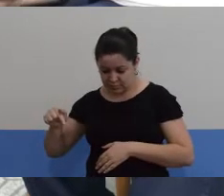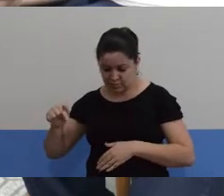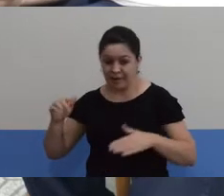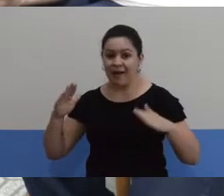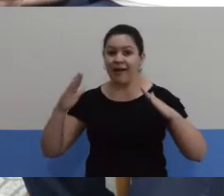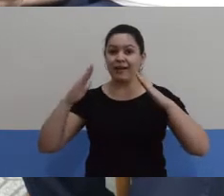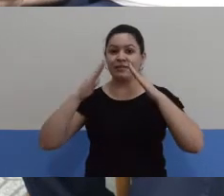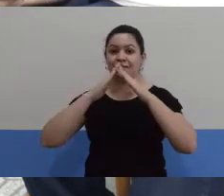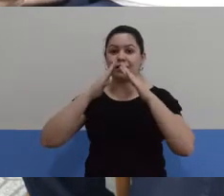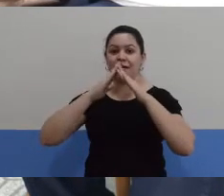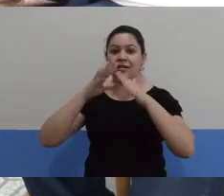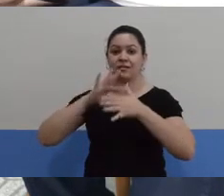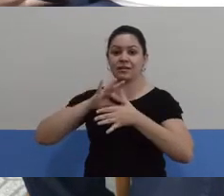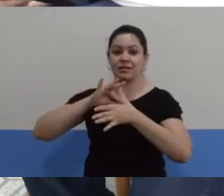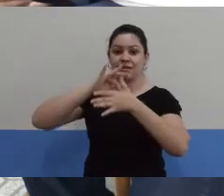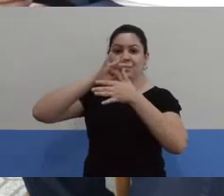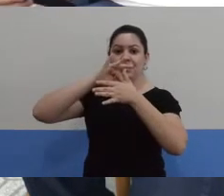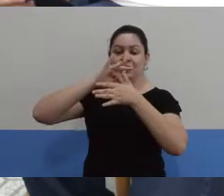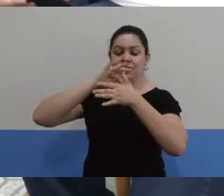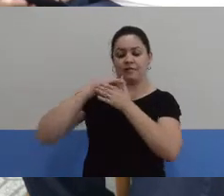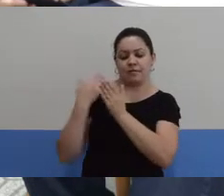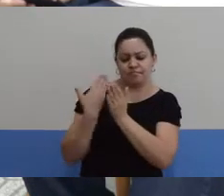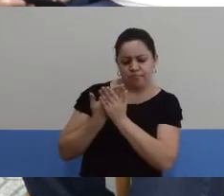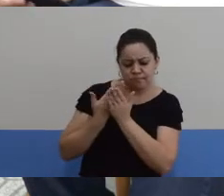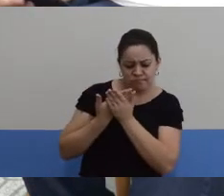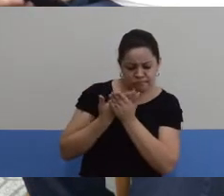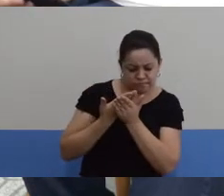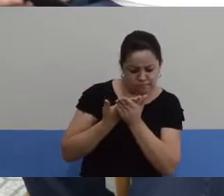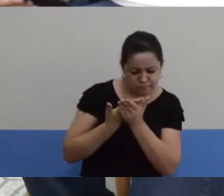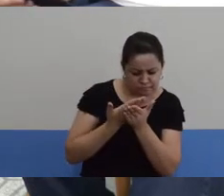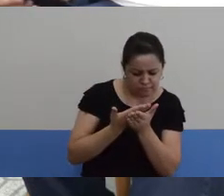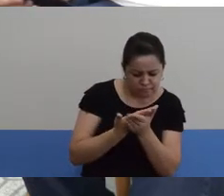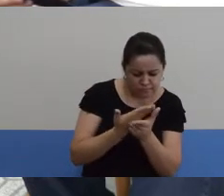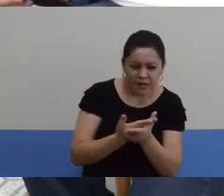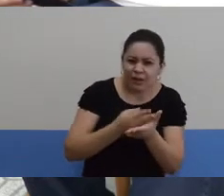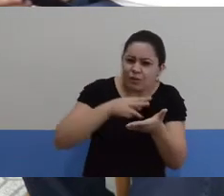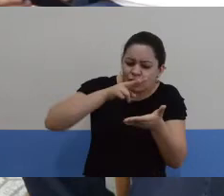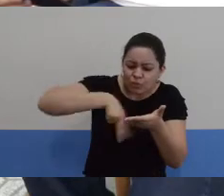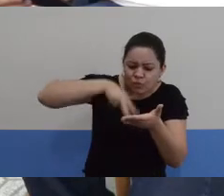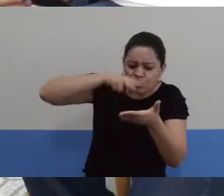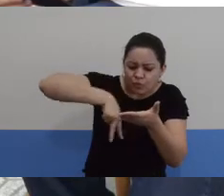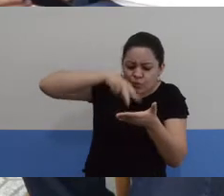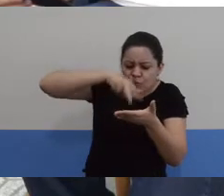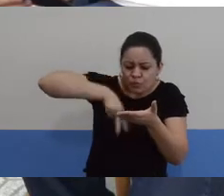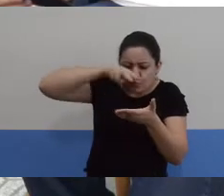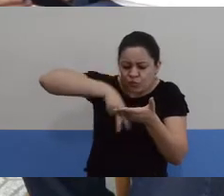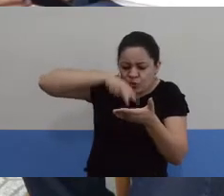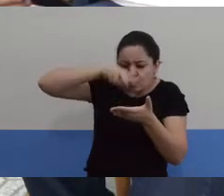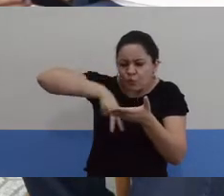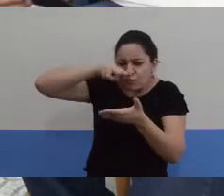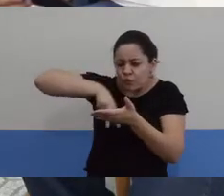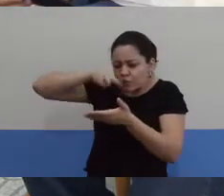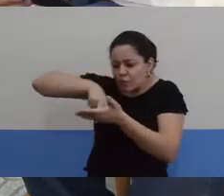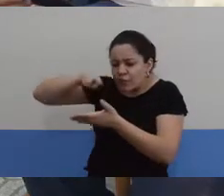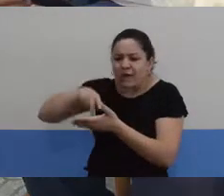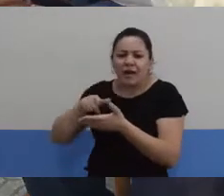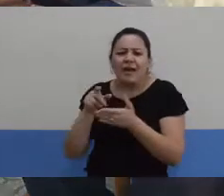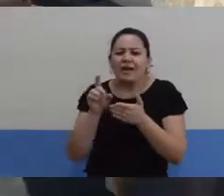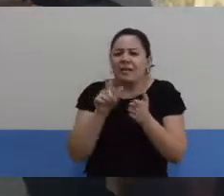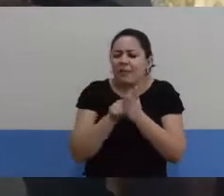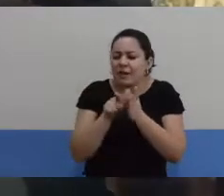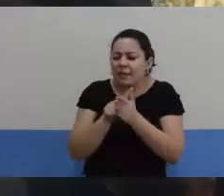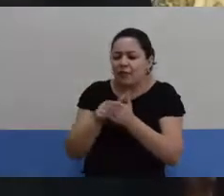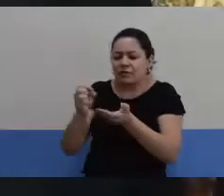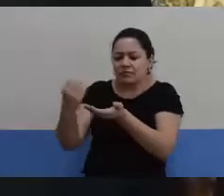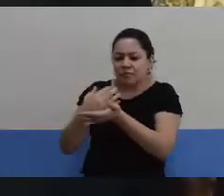líderes lá para estudar, ler cada um desses relatórios. Cada papel que vocês mandarem, tudo que vocês